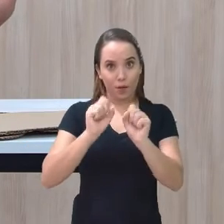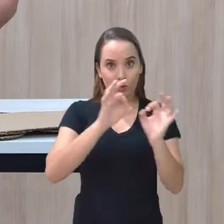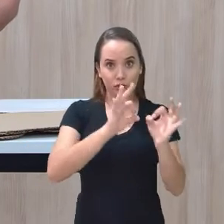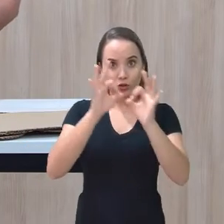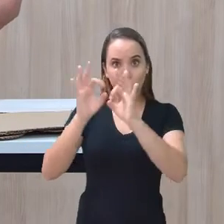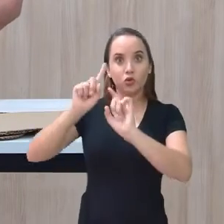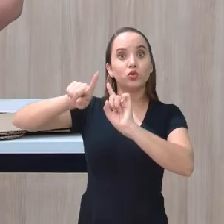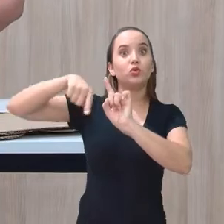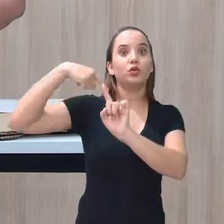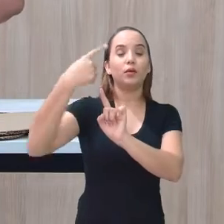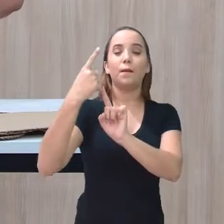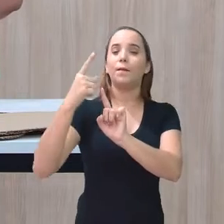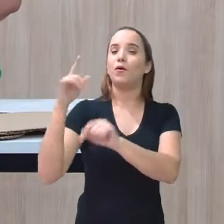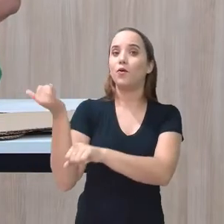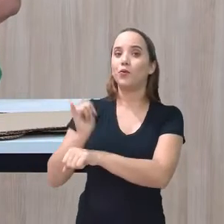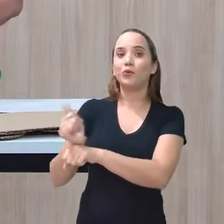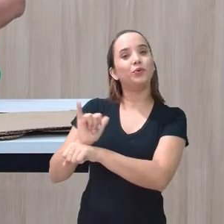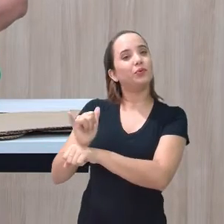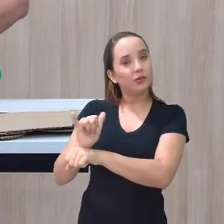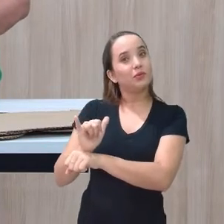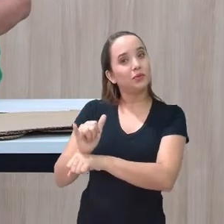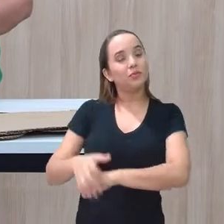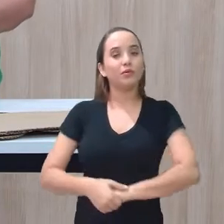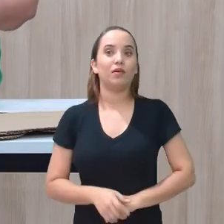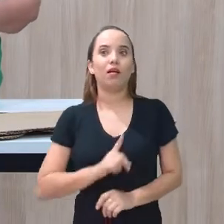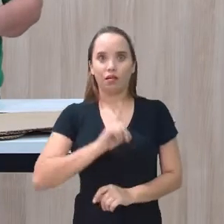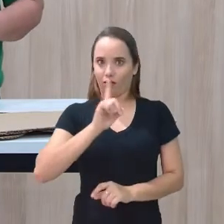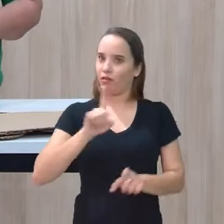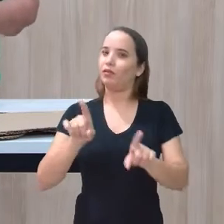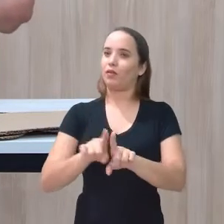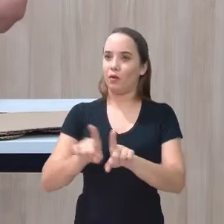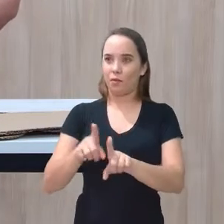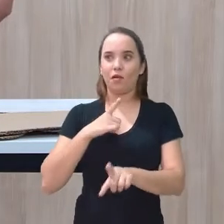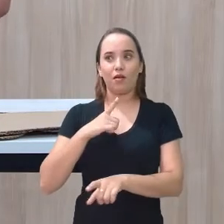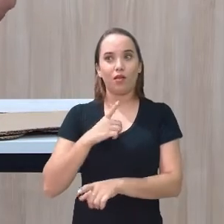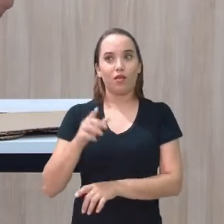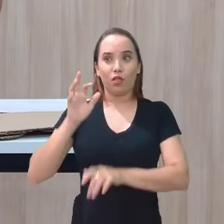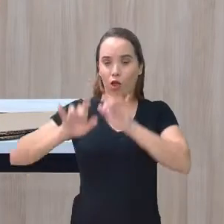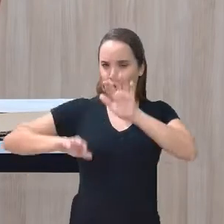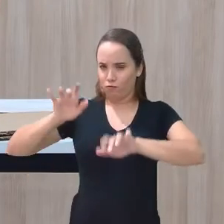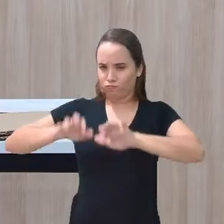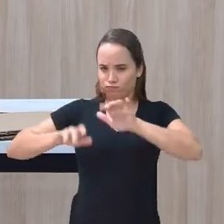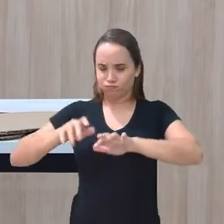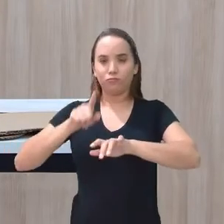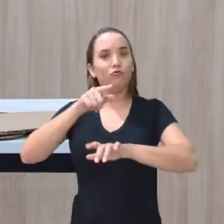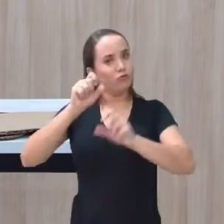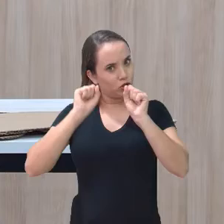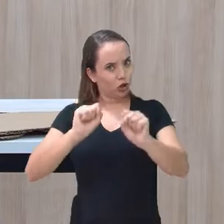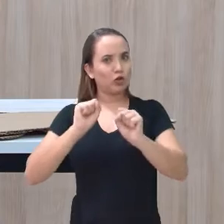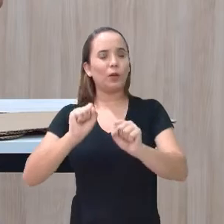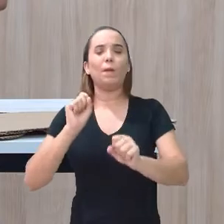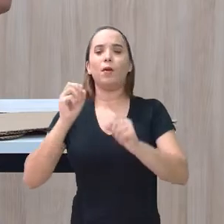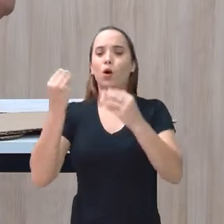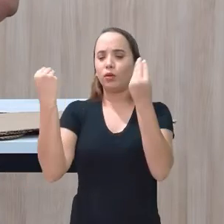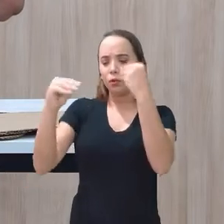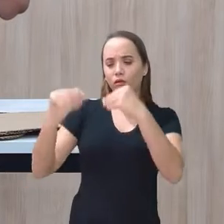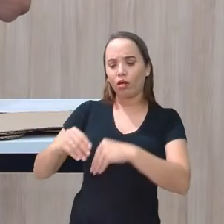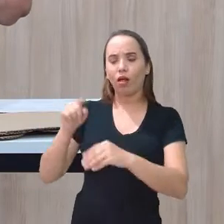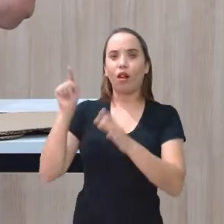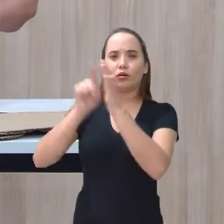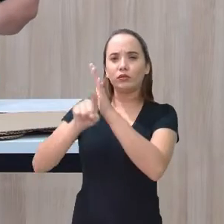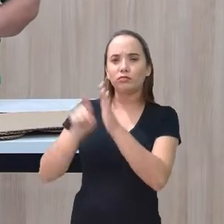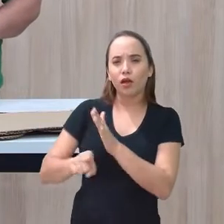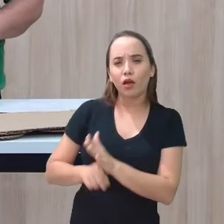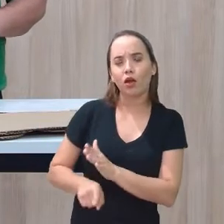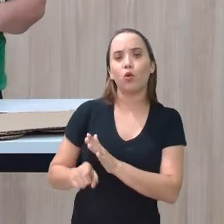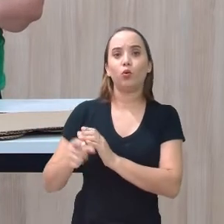aula depois no YouTube. E lá no YouTube também tem o chat, onde vocês vão poder deixar perguntas, né?